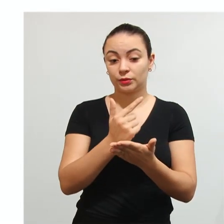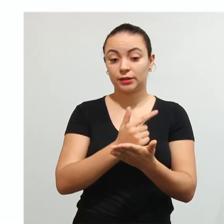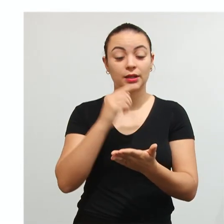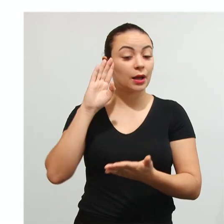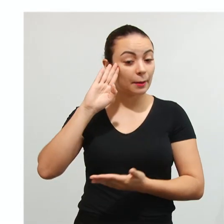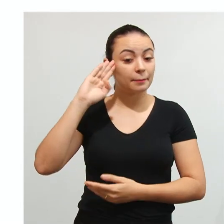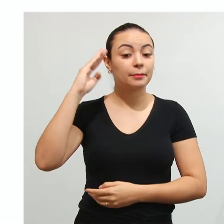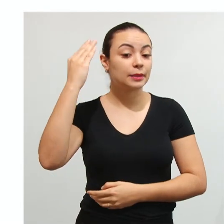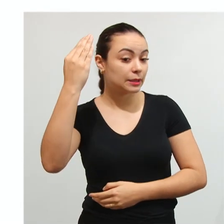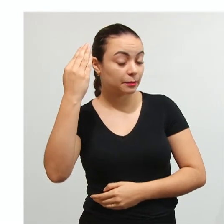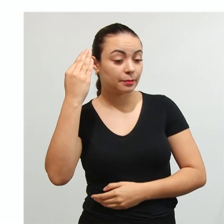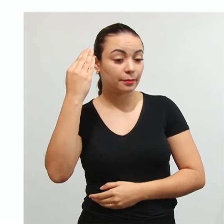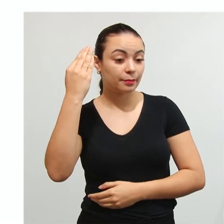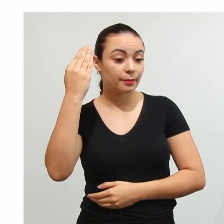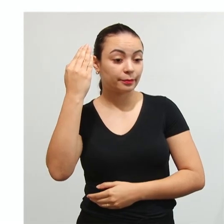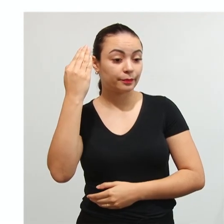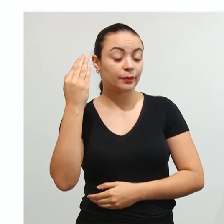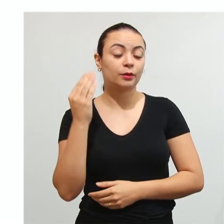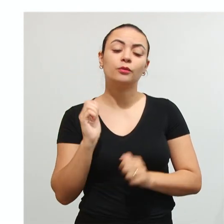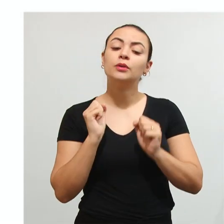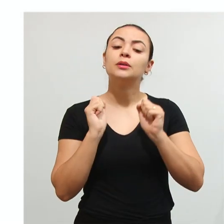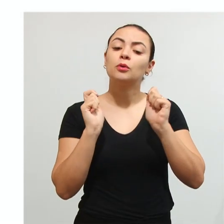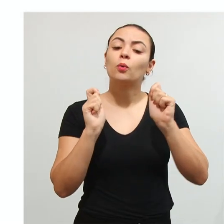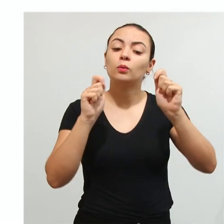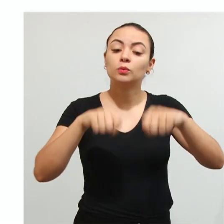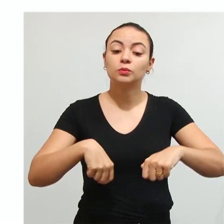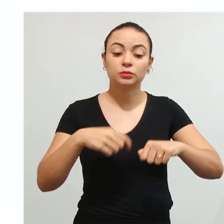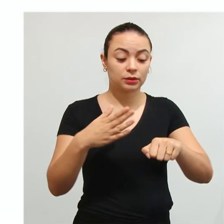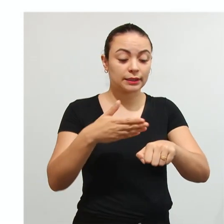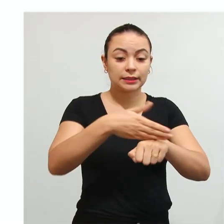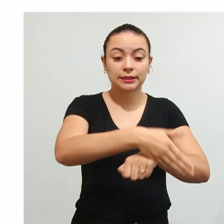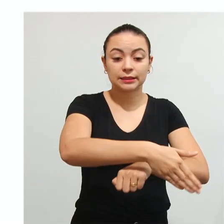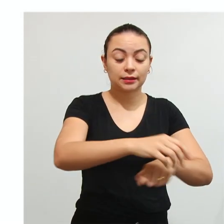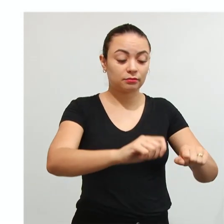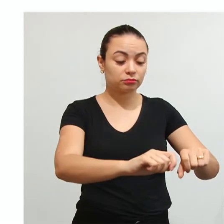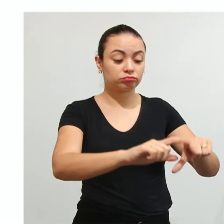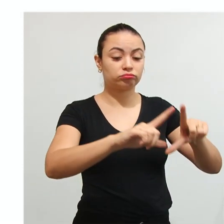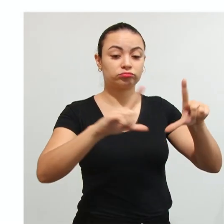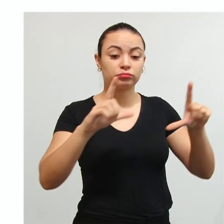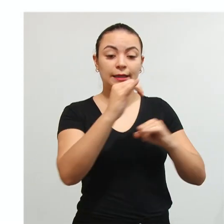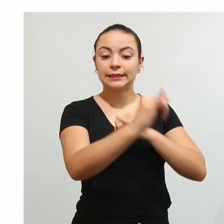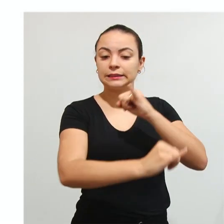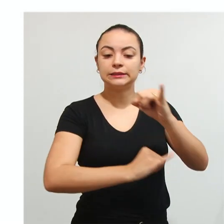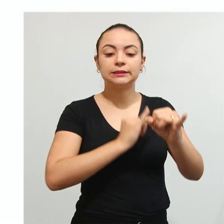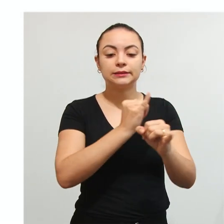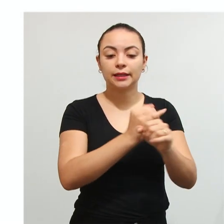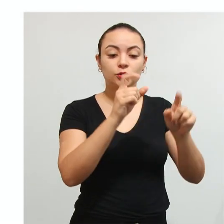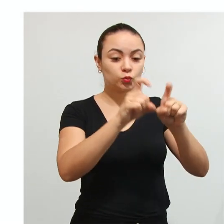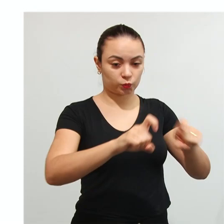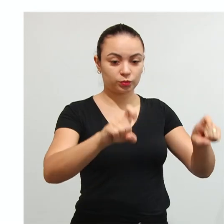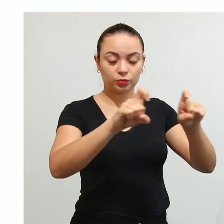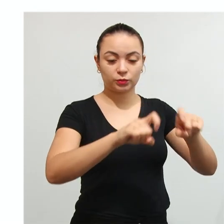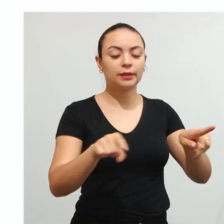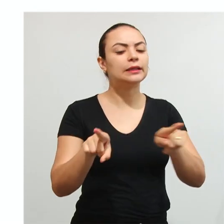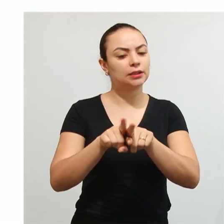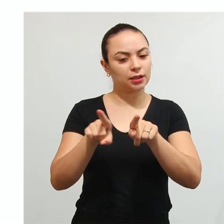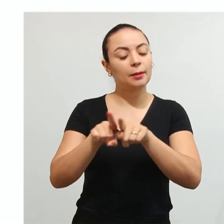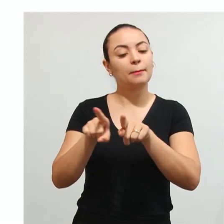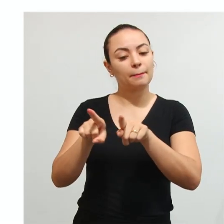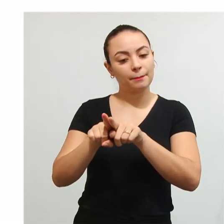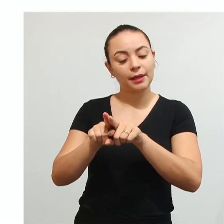forma online para você consultar. Obviamente que quem tem acesso ao campus, a gente tem esse